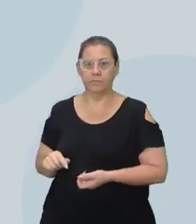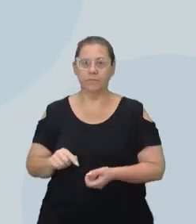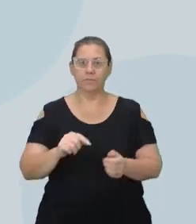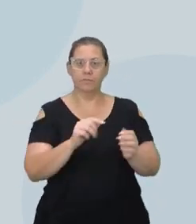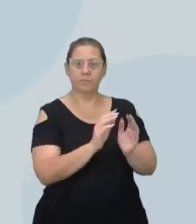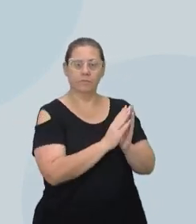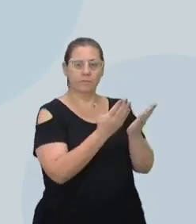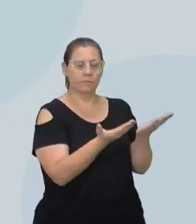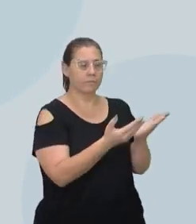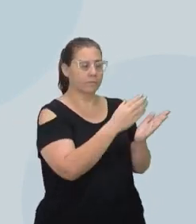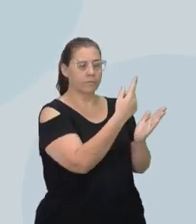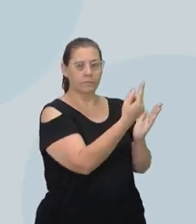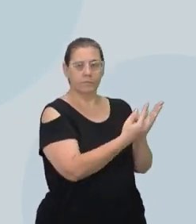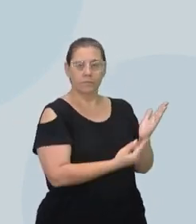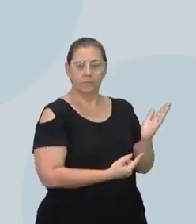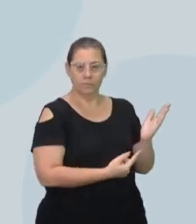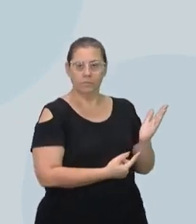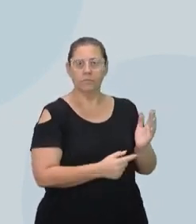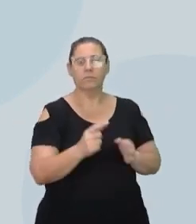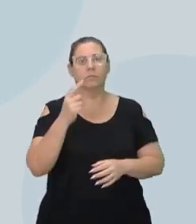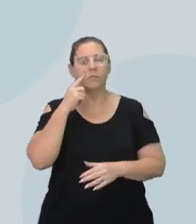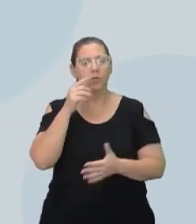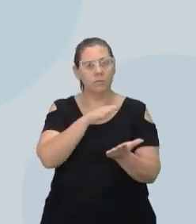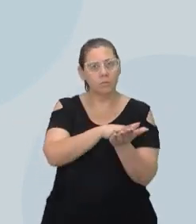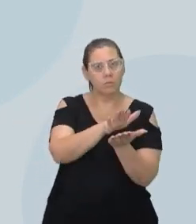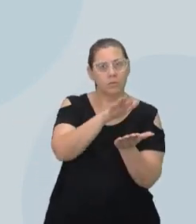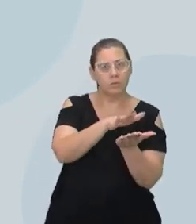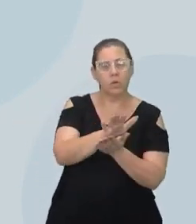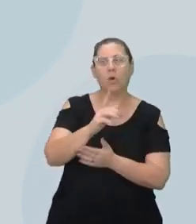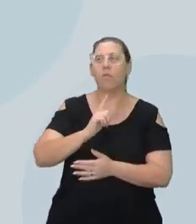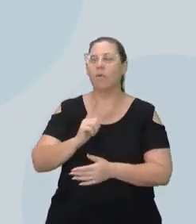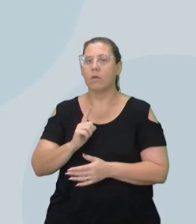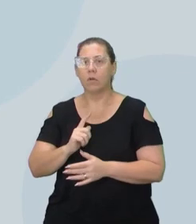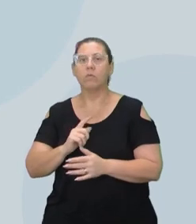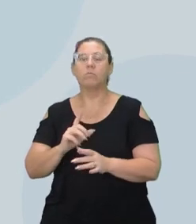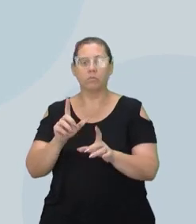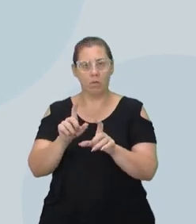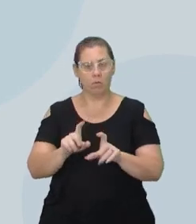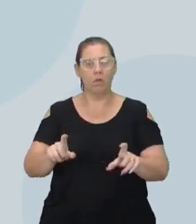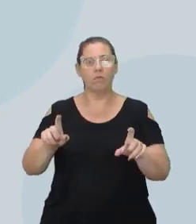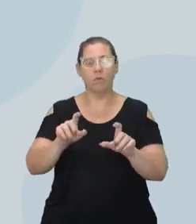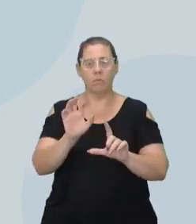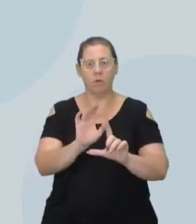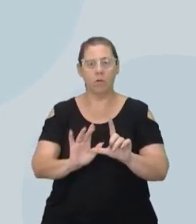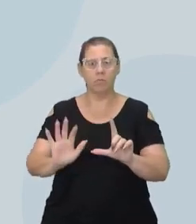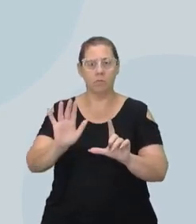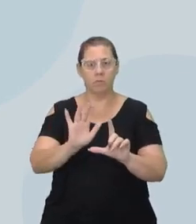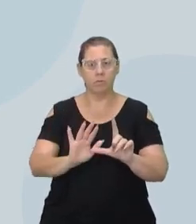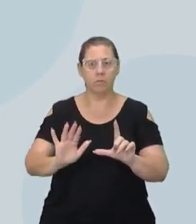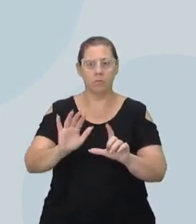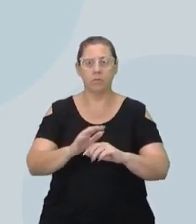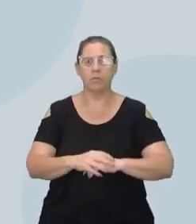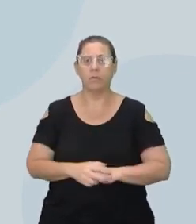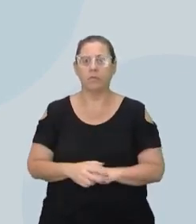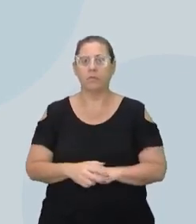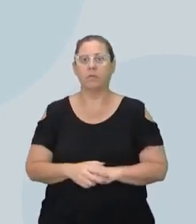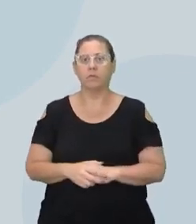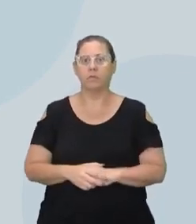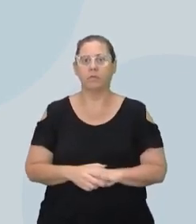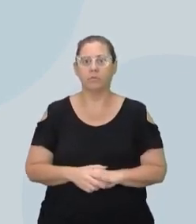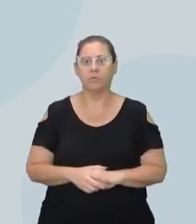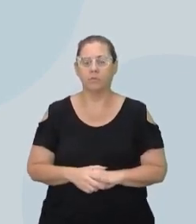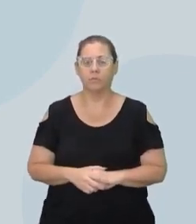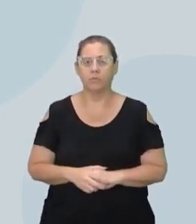aí da avaliação de vocês. Quem fez ela impressa, quem fez ela online na plataforma CAED, né? Ela